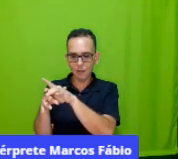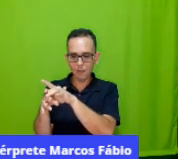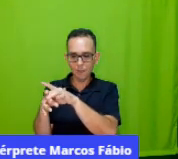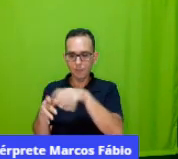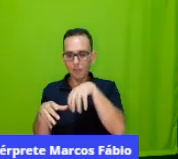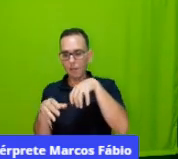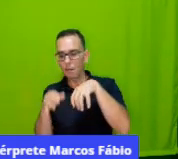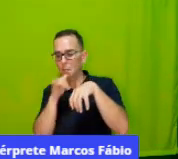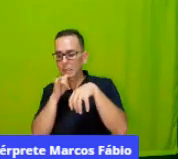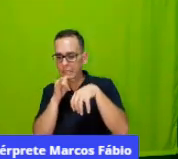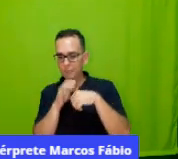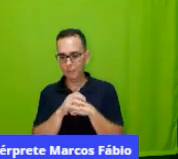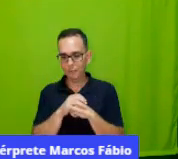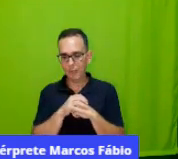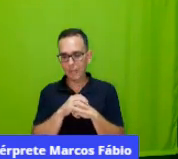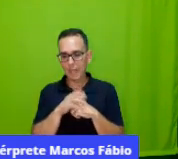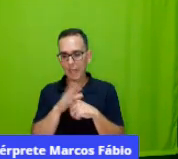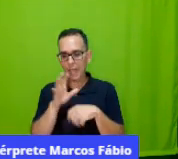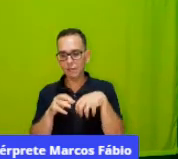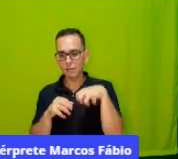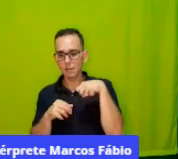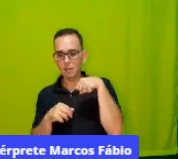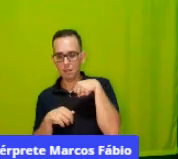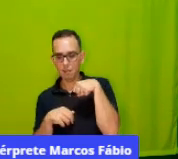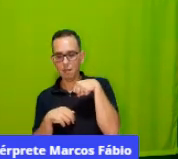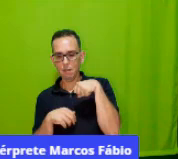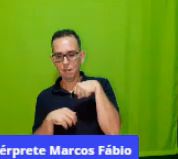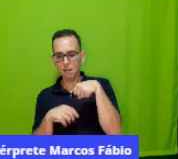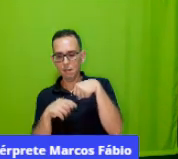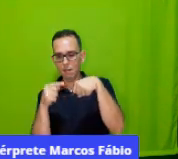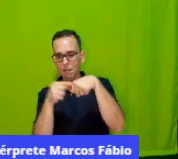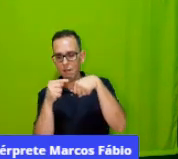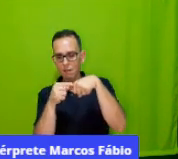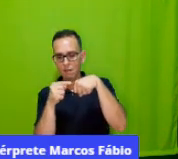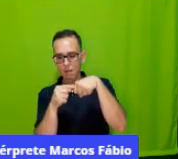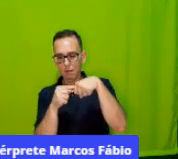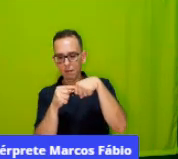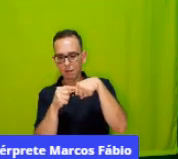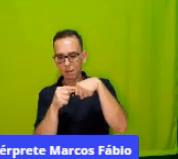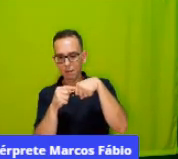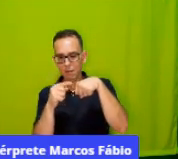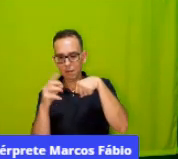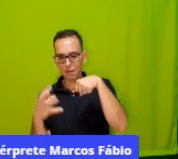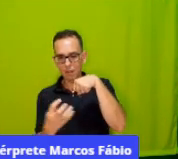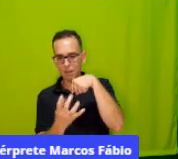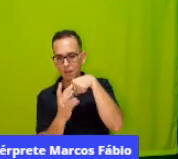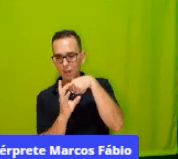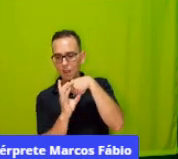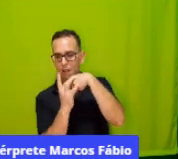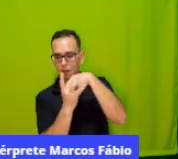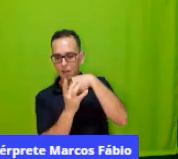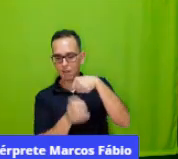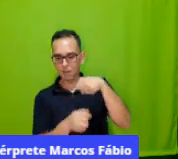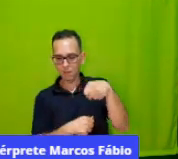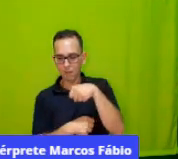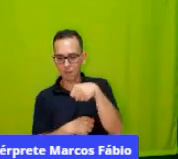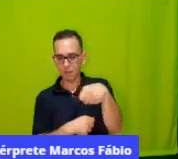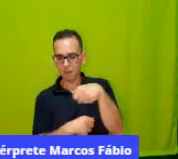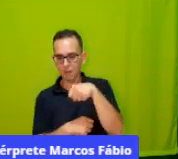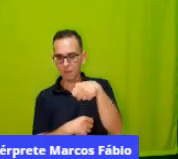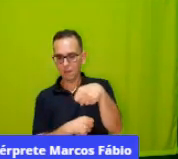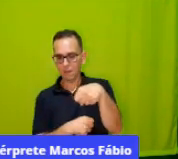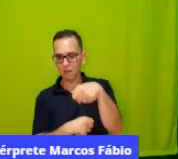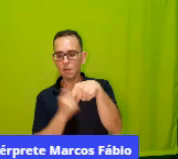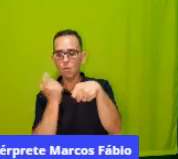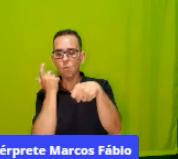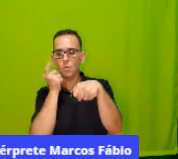e aí encaixa, conecta no suporte que vai na mão. Então, muitas vezes o hemiplégico tem essa deformidade,